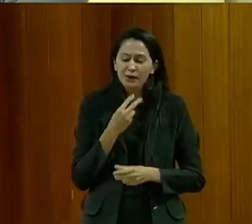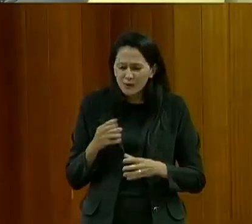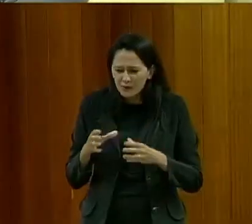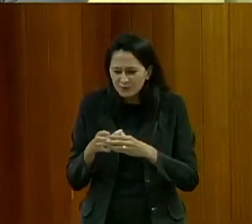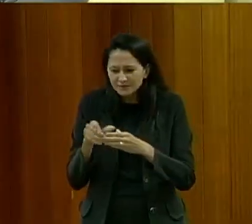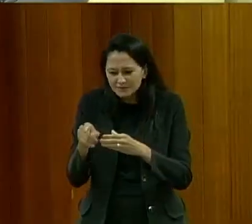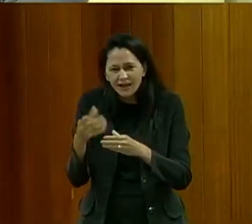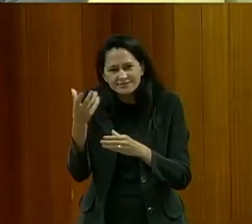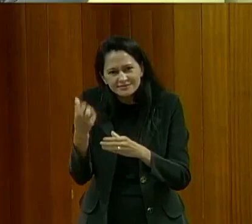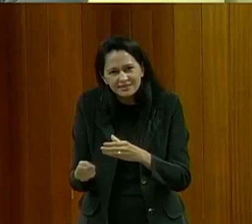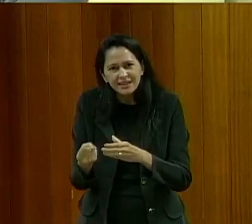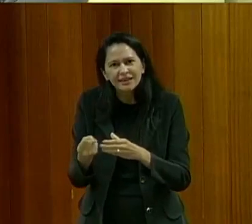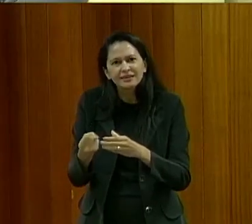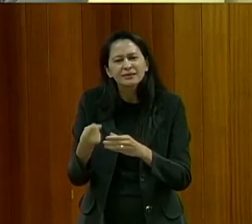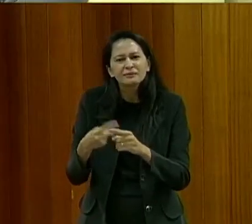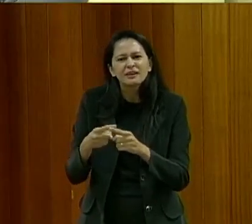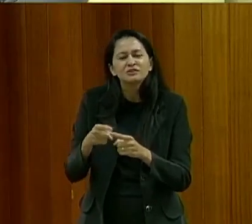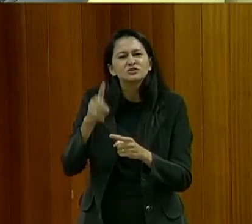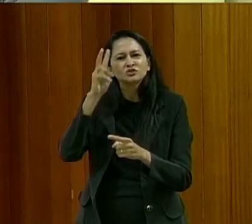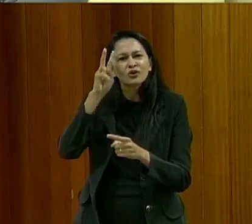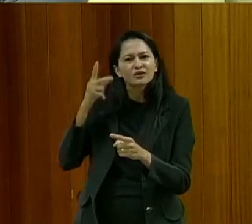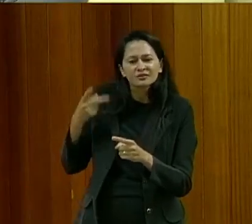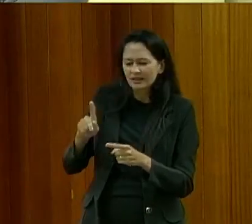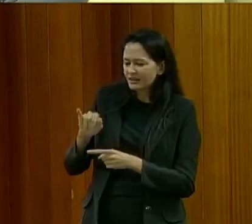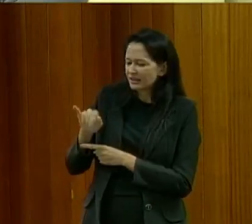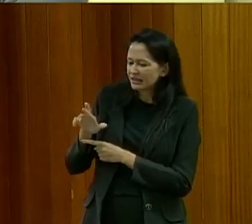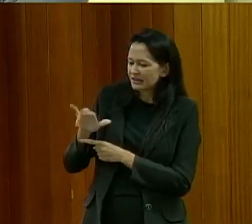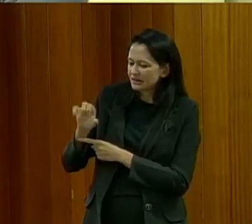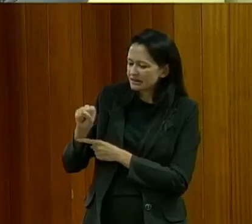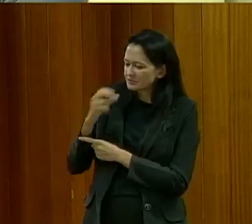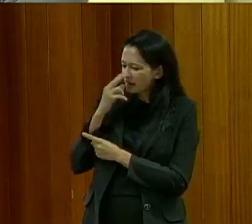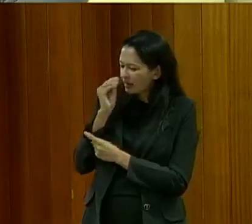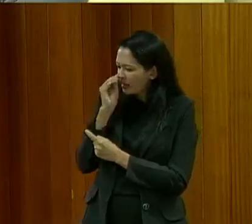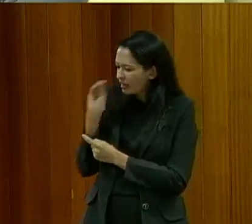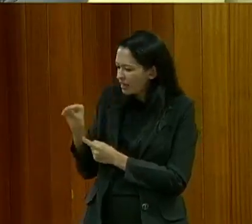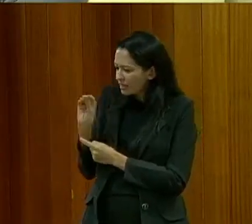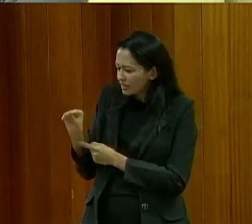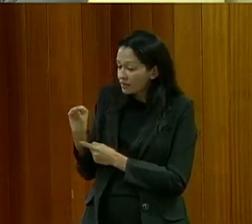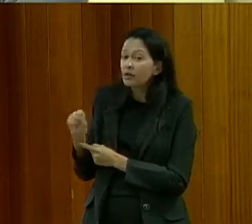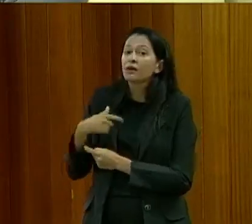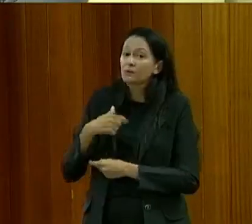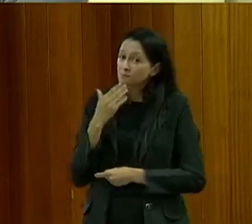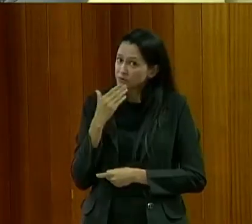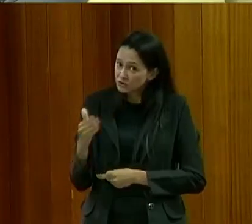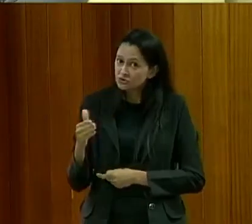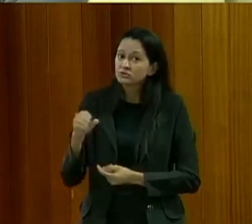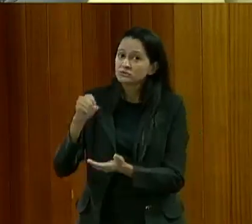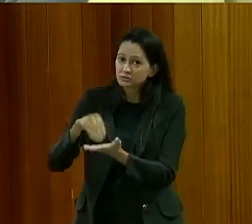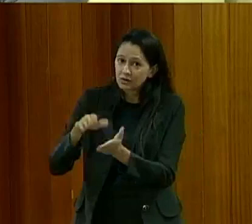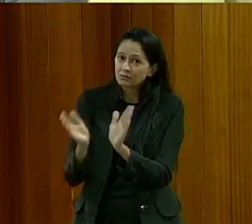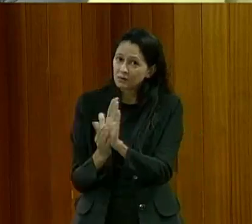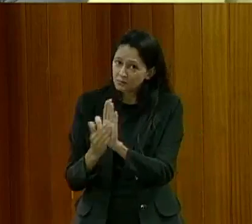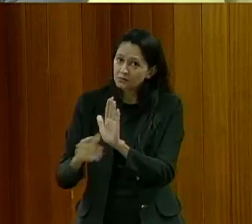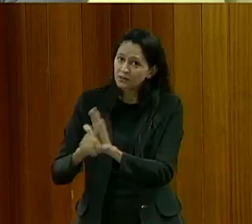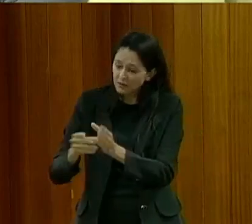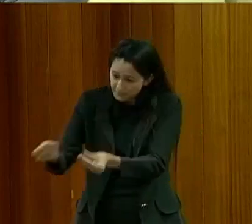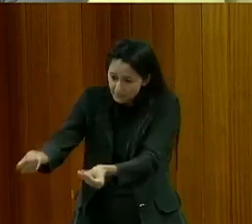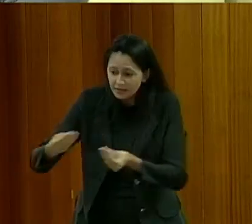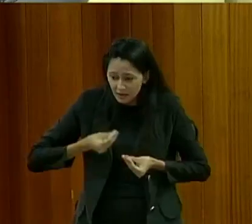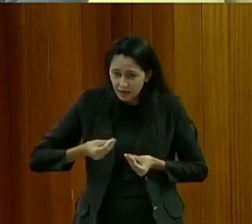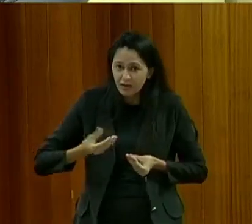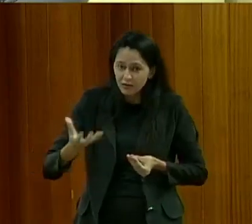comissão está fazendo com a memória do Iris Rezende Machado. Eu já pedi para pegar a cópia do projeto, está comigo já, está aqui,